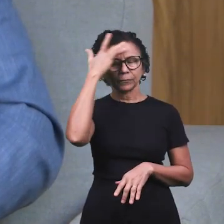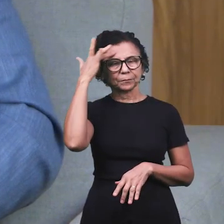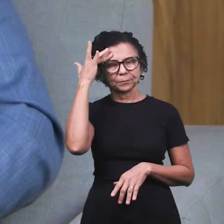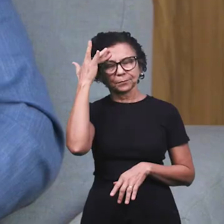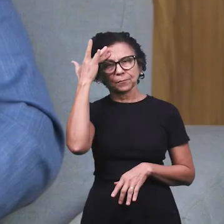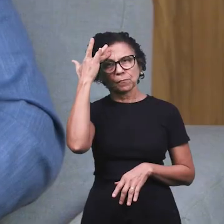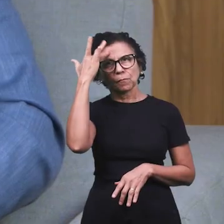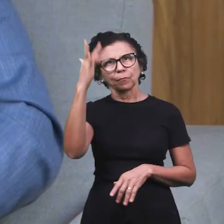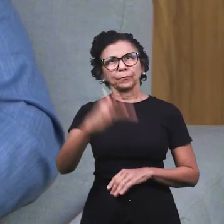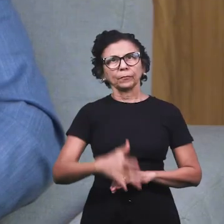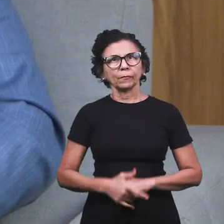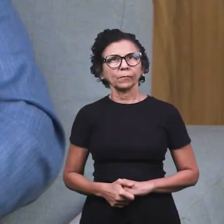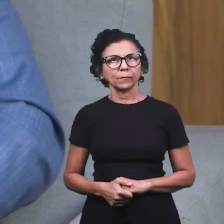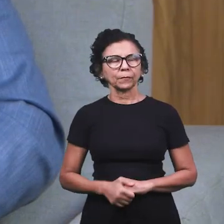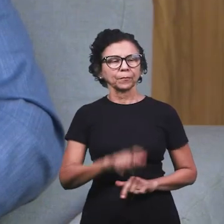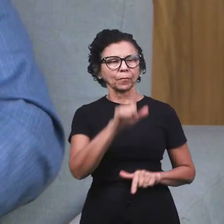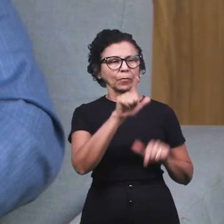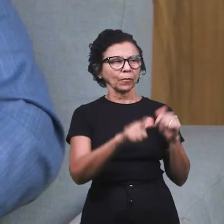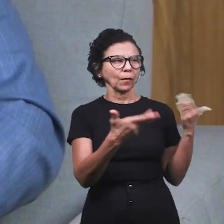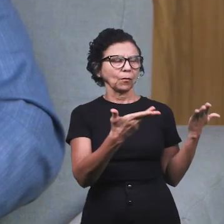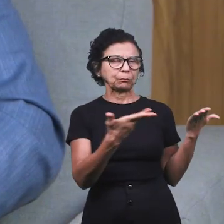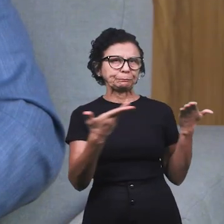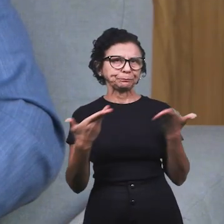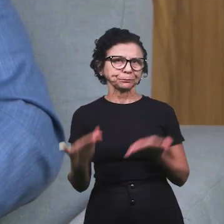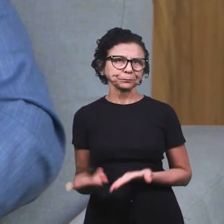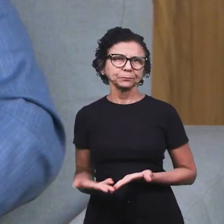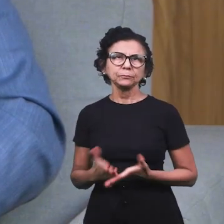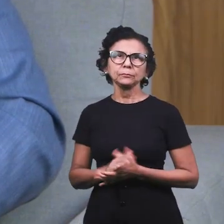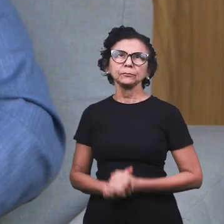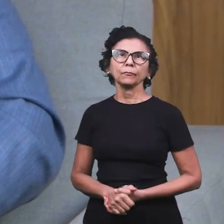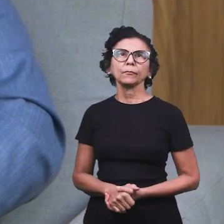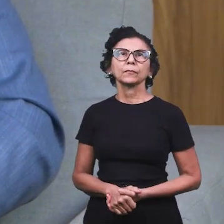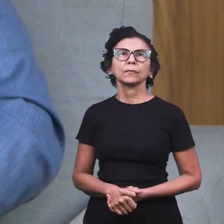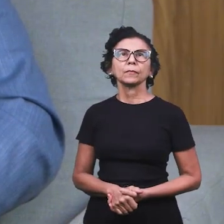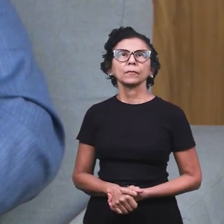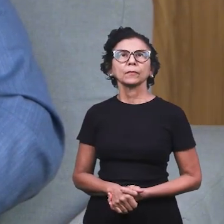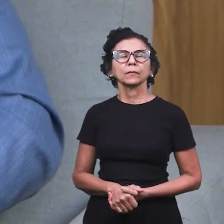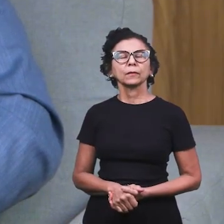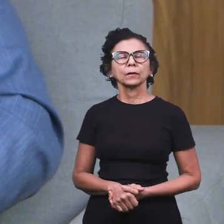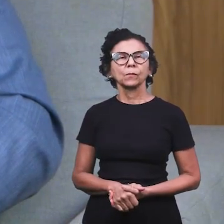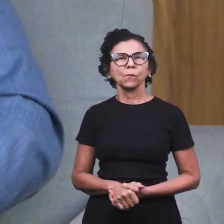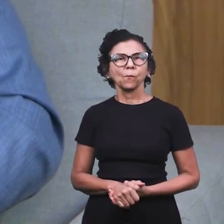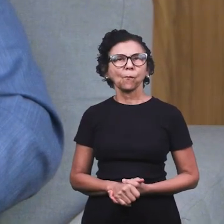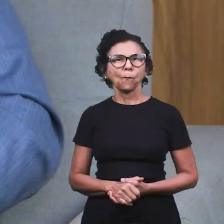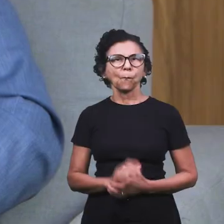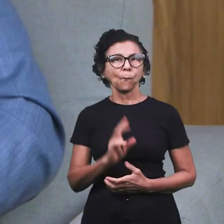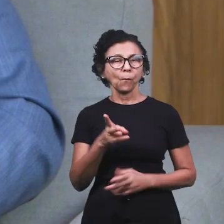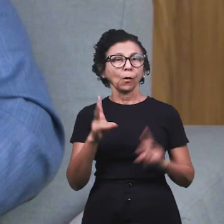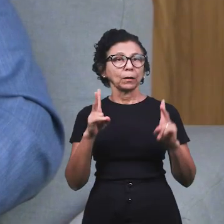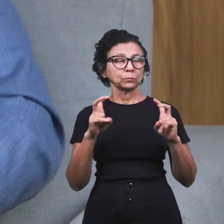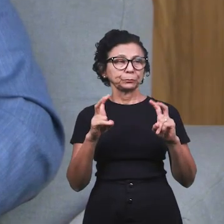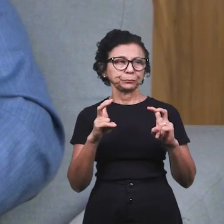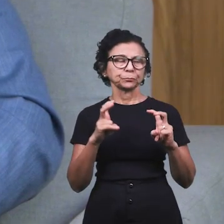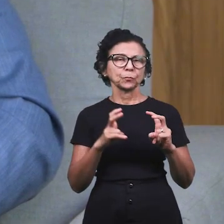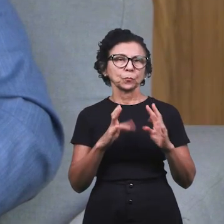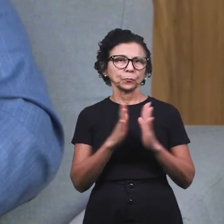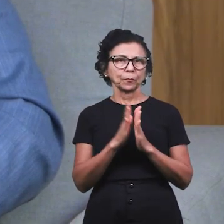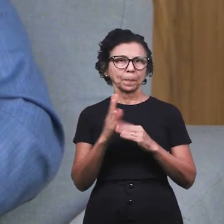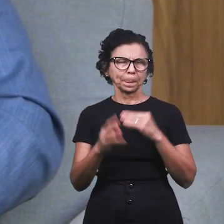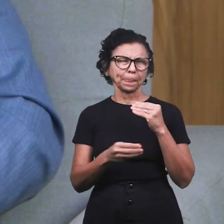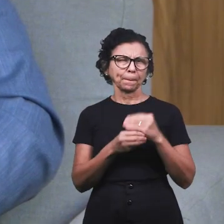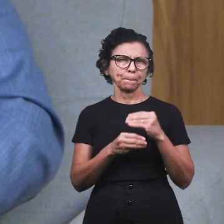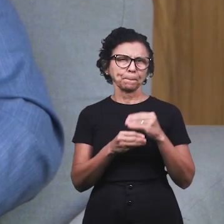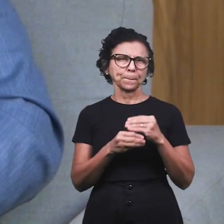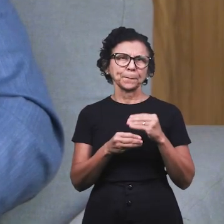os nossos pastores convidados que estão conosco aqui para falar um pouco mais de oração, porque já falaram no episódio